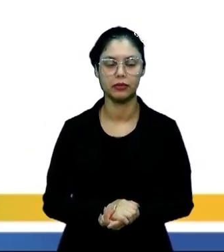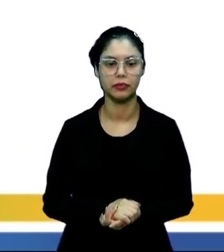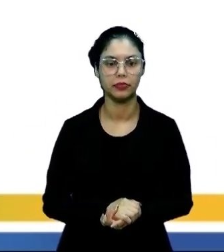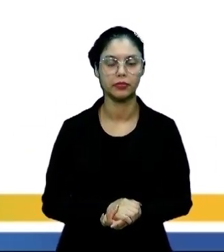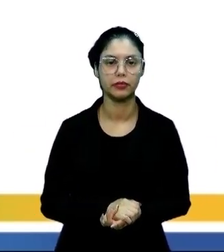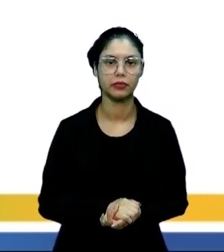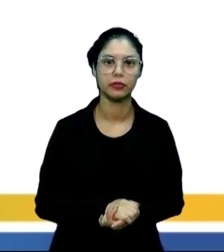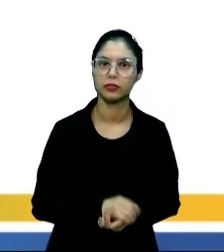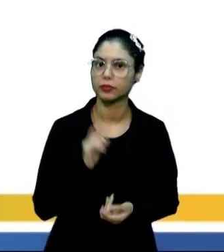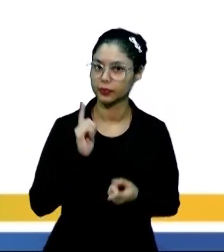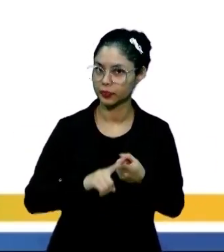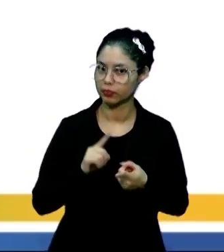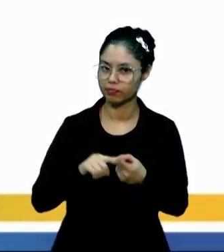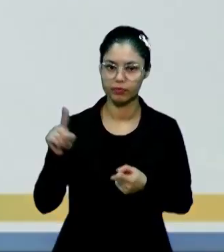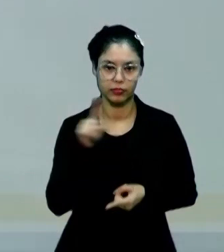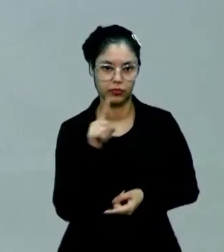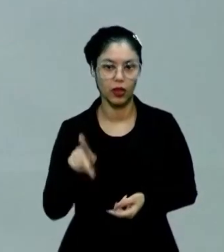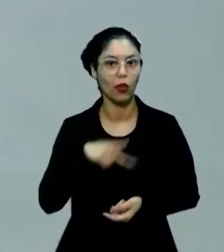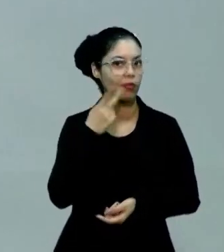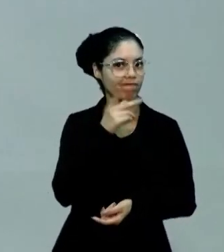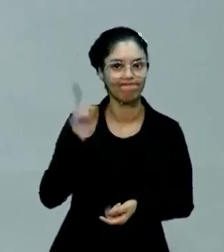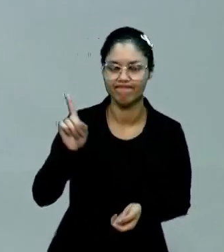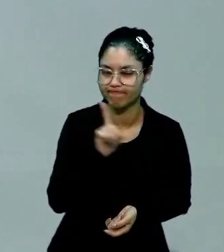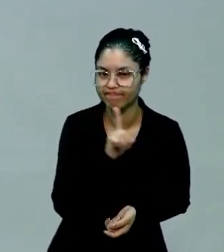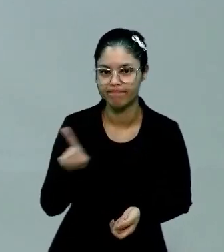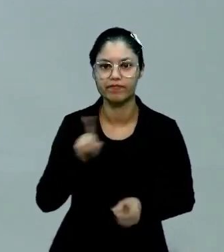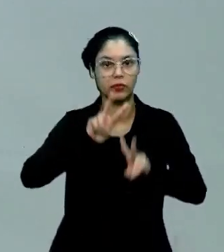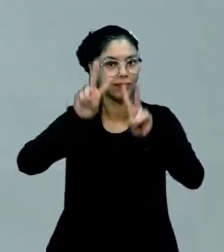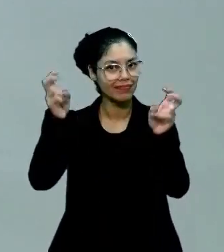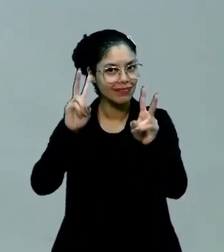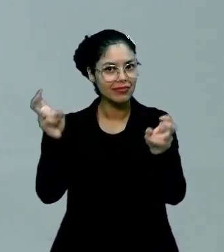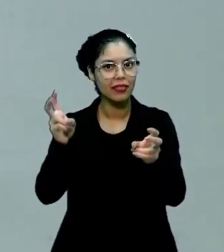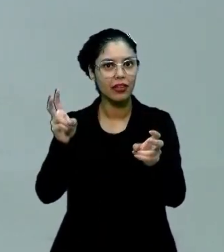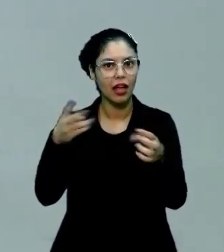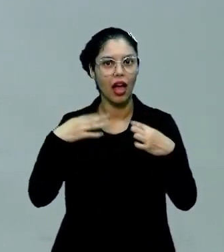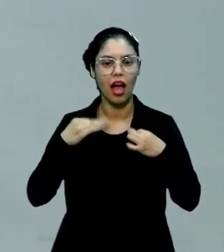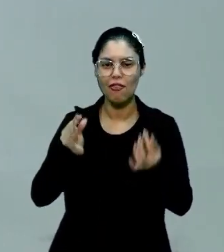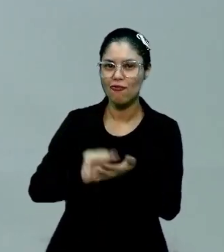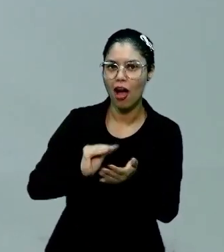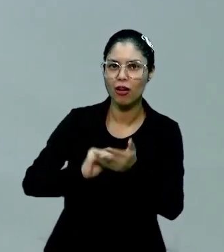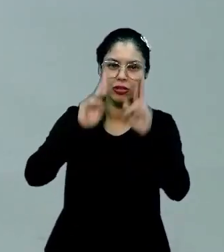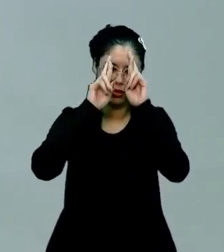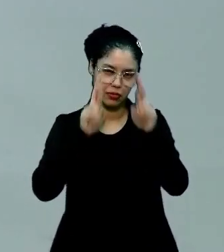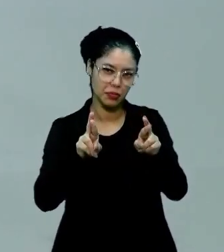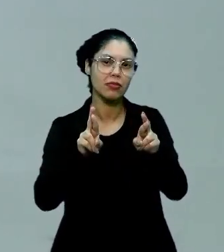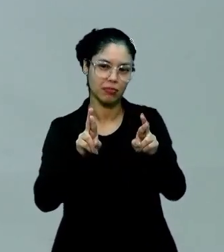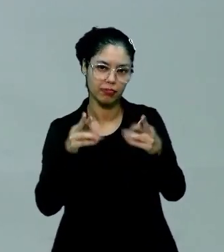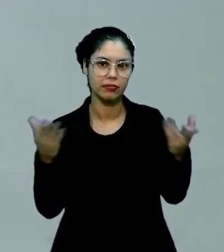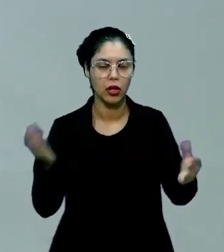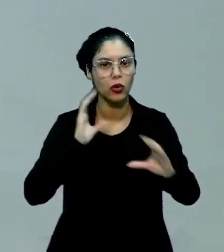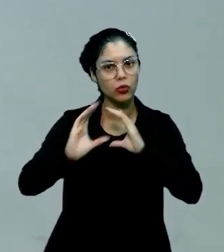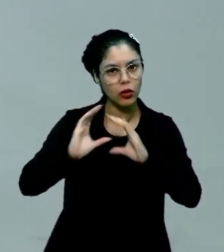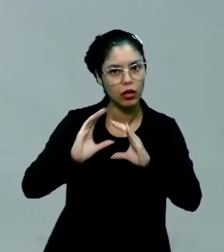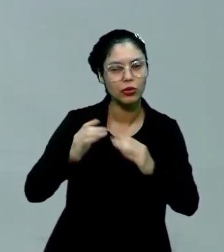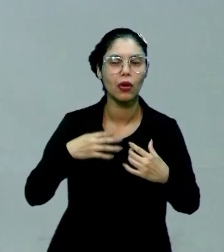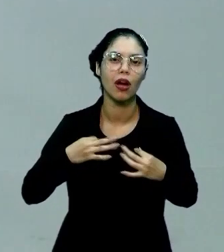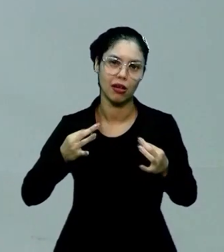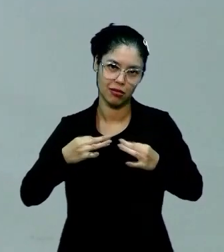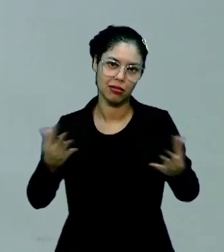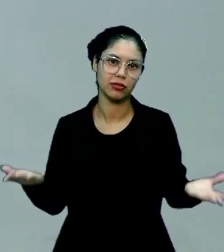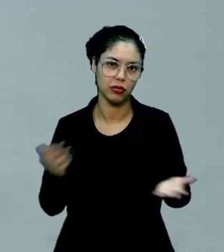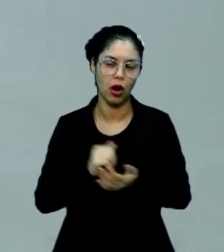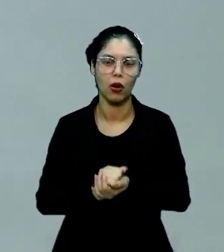Não seria porque não está falando sobre a questão da falta de respeito, nesse caso aí, irreverência é falta